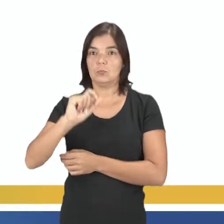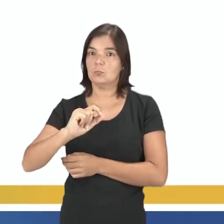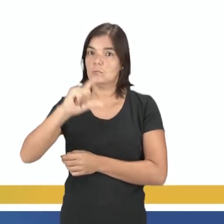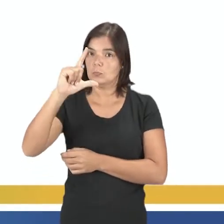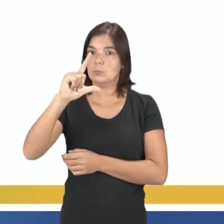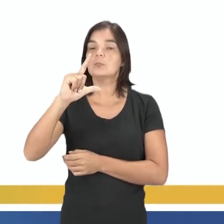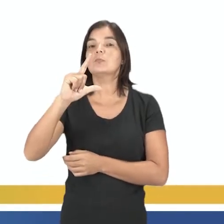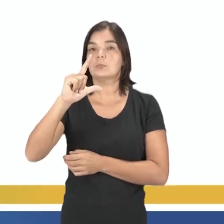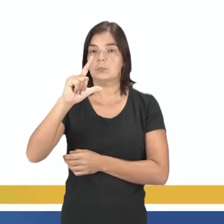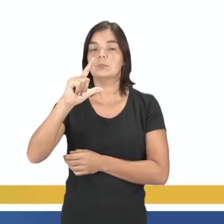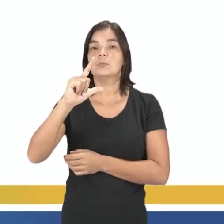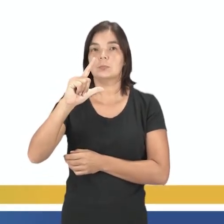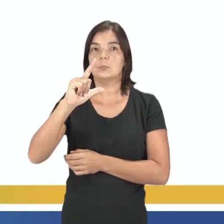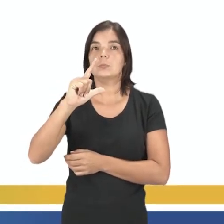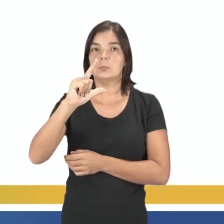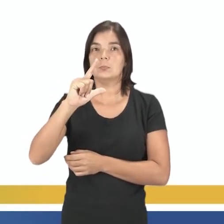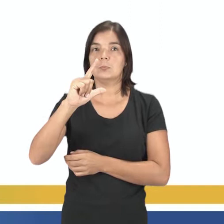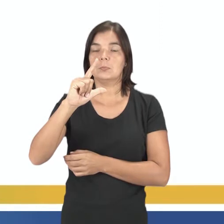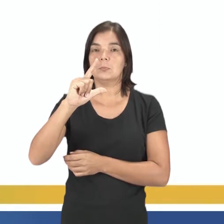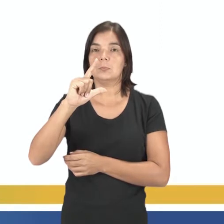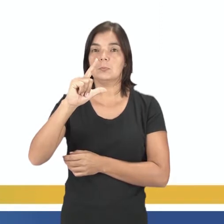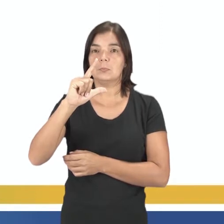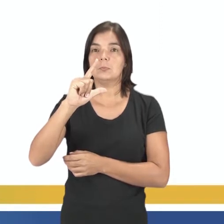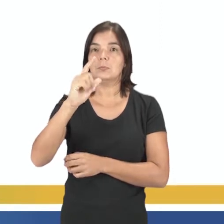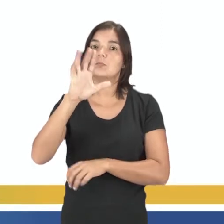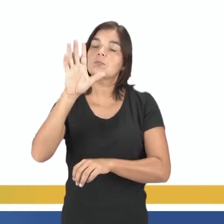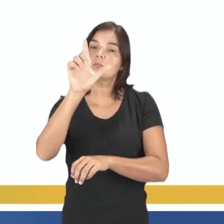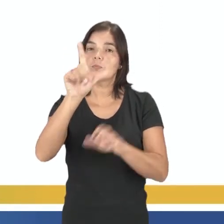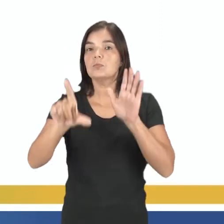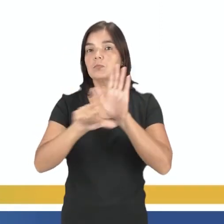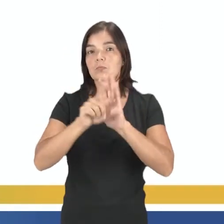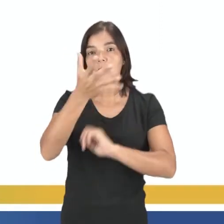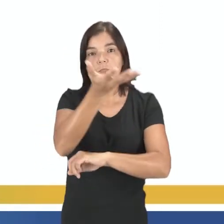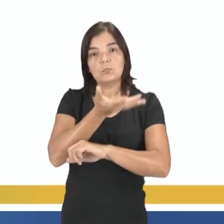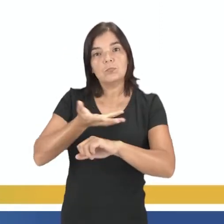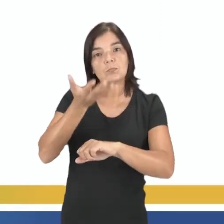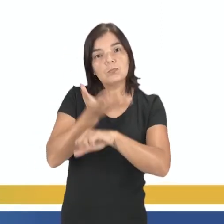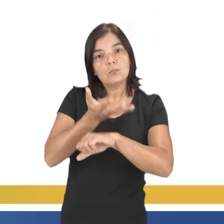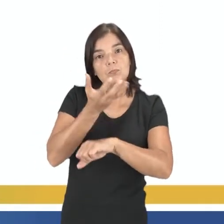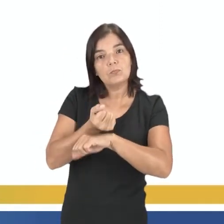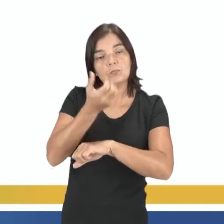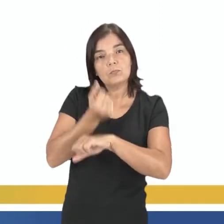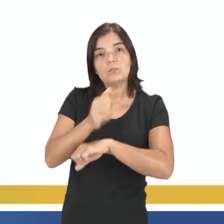à gravidade, a lei da gravitação universal, que é essa constante